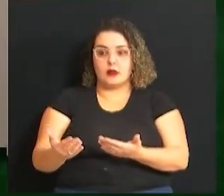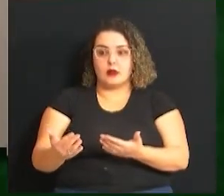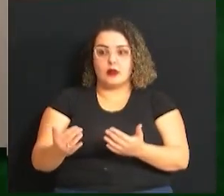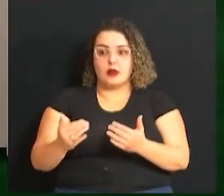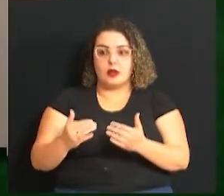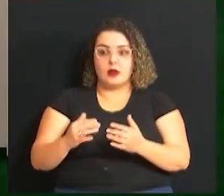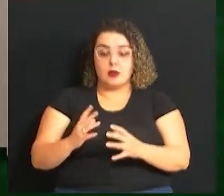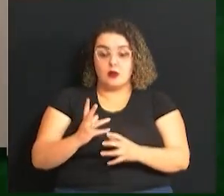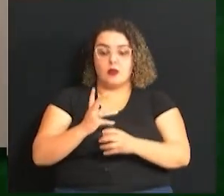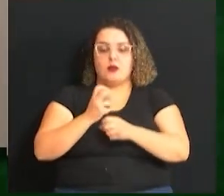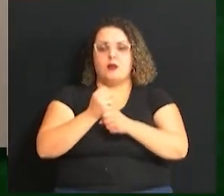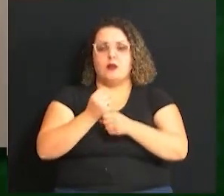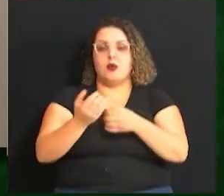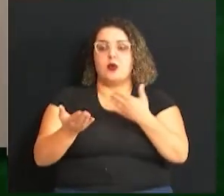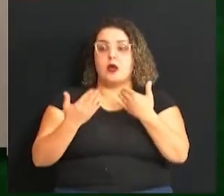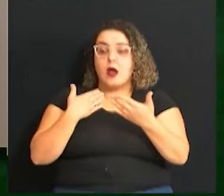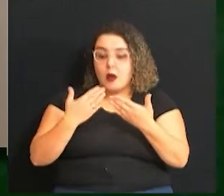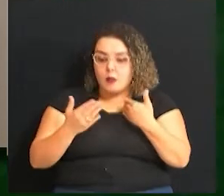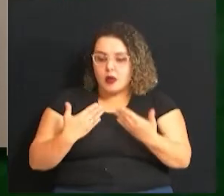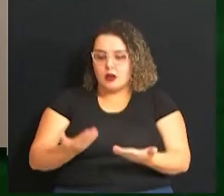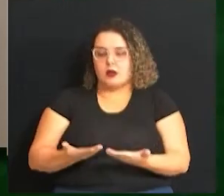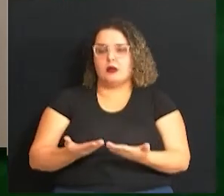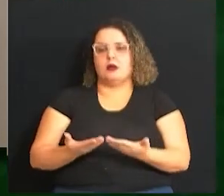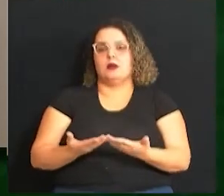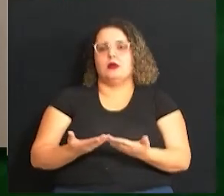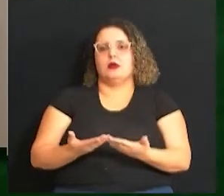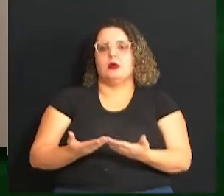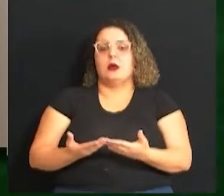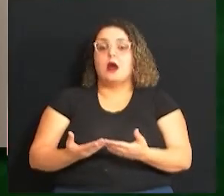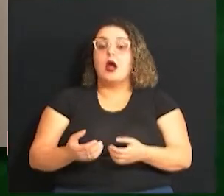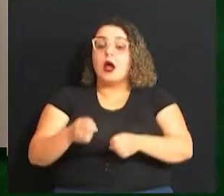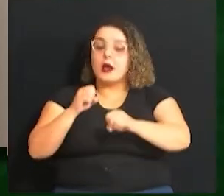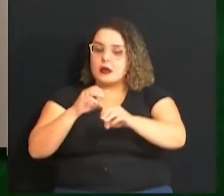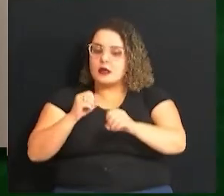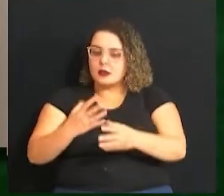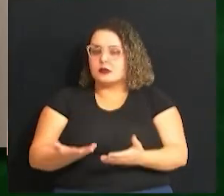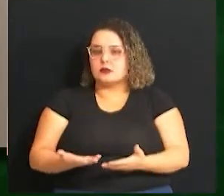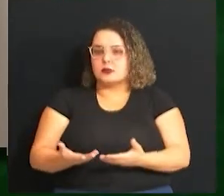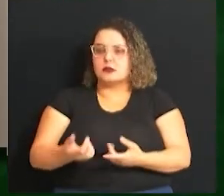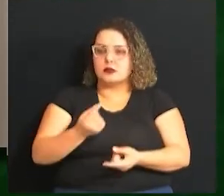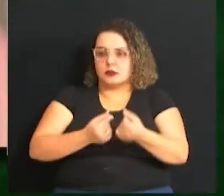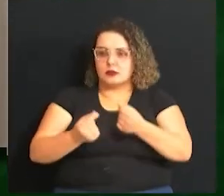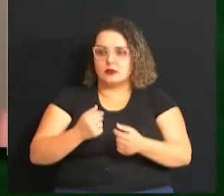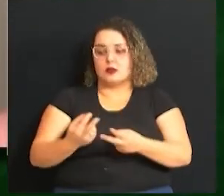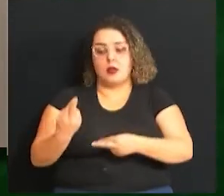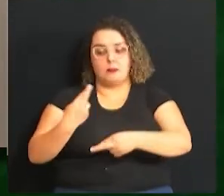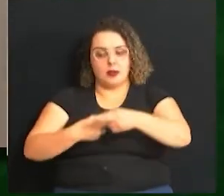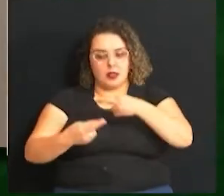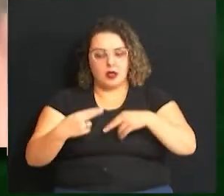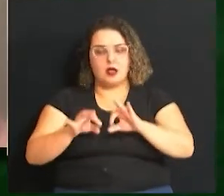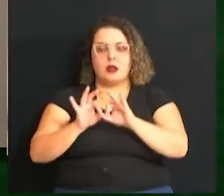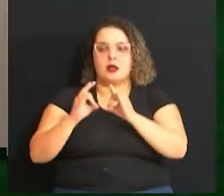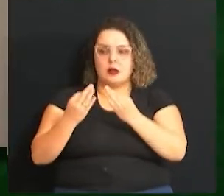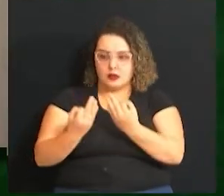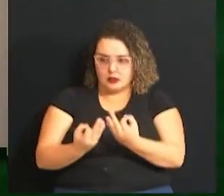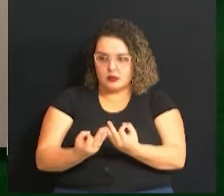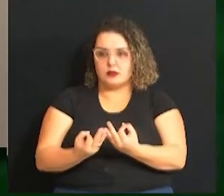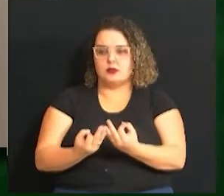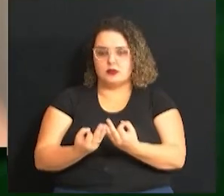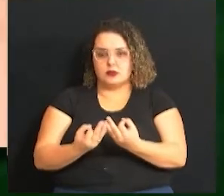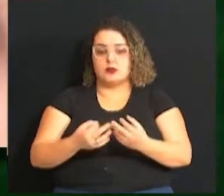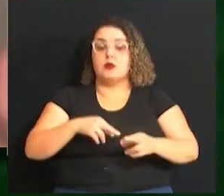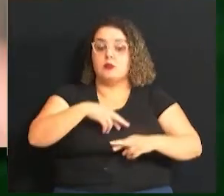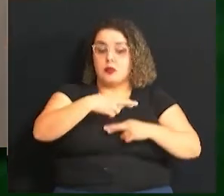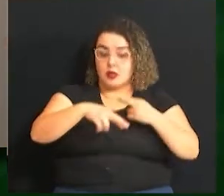a estabelecer, isso fortalece o diálogo. Então, eu trago a educação financeira como um gancho para as relações